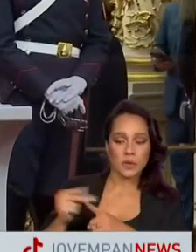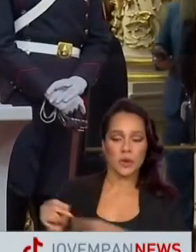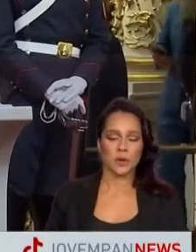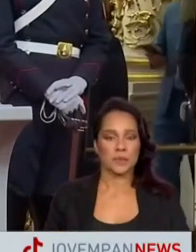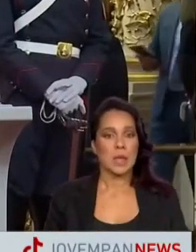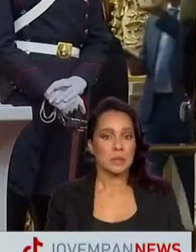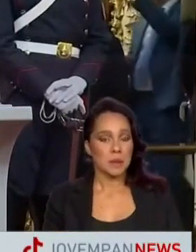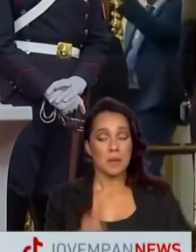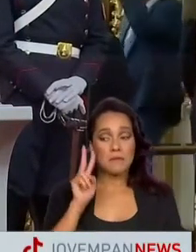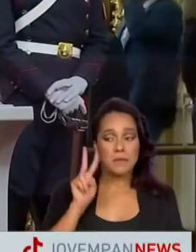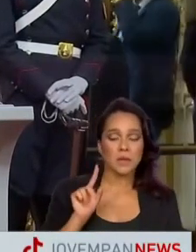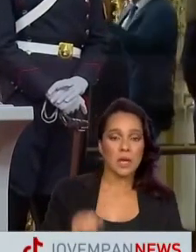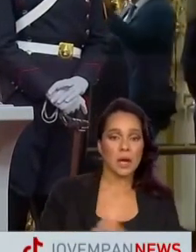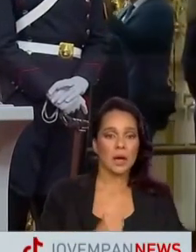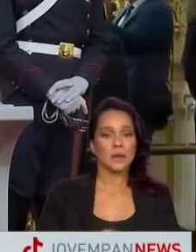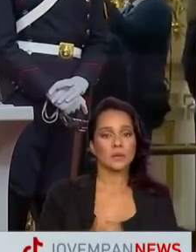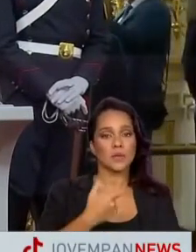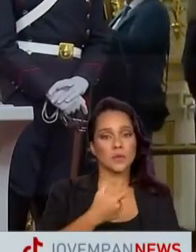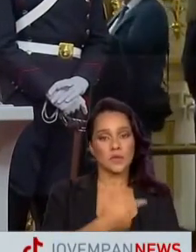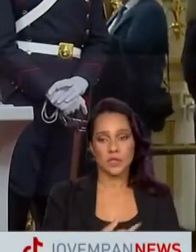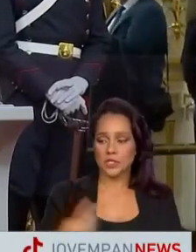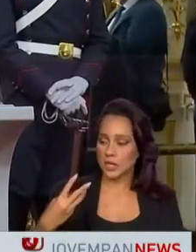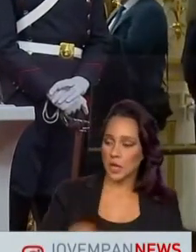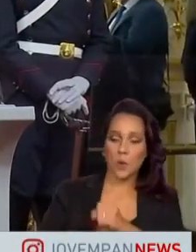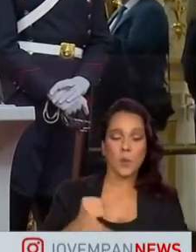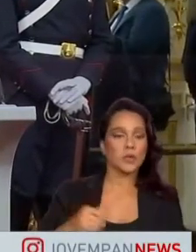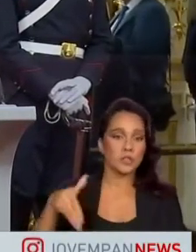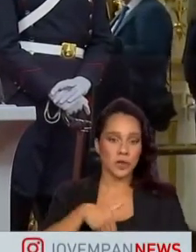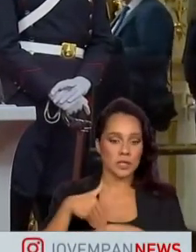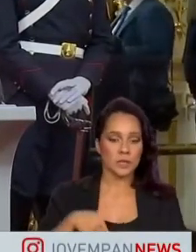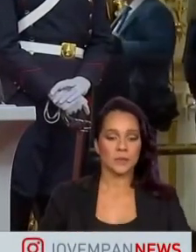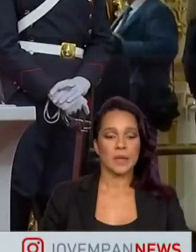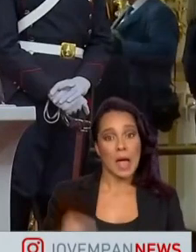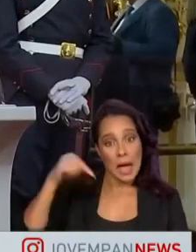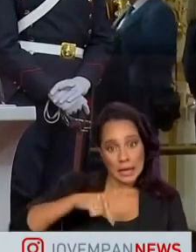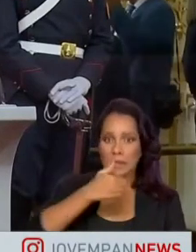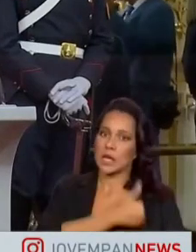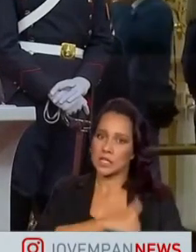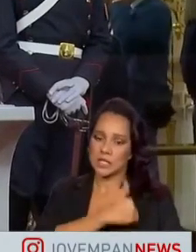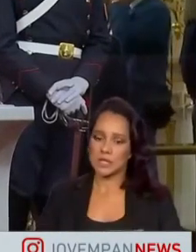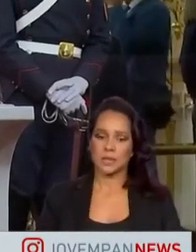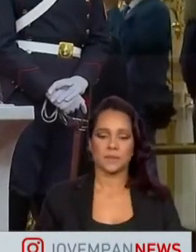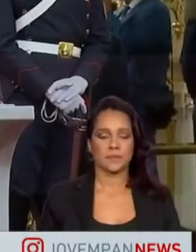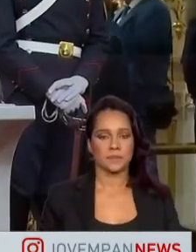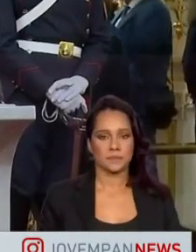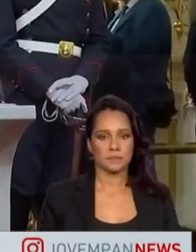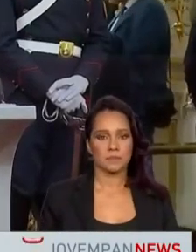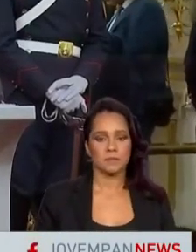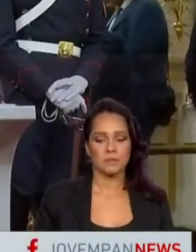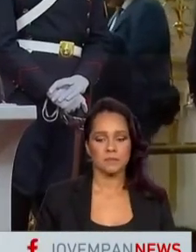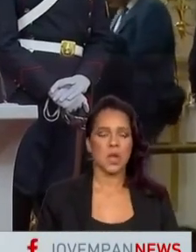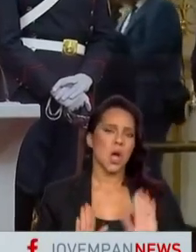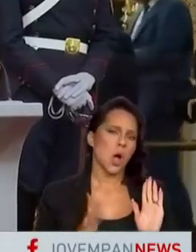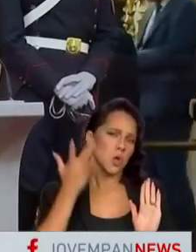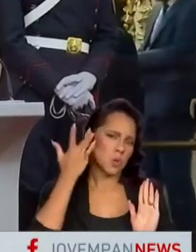e levando em conta que 2023 é um ano eleitoral aqui na Argentina, né? Olha, eu não